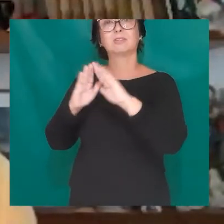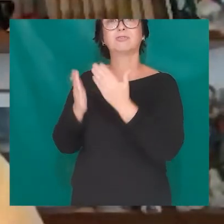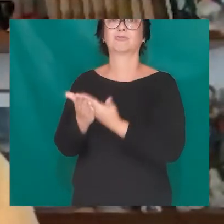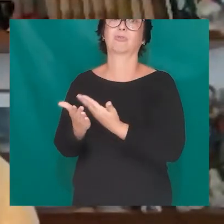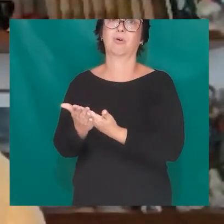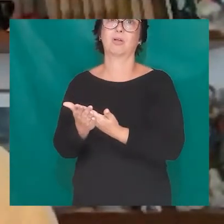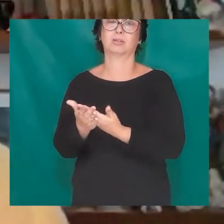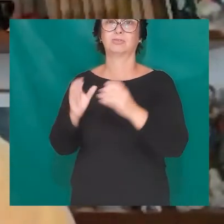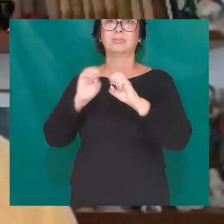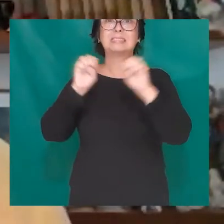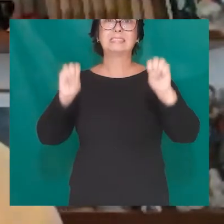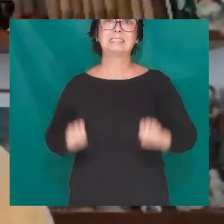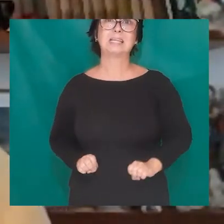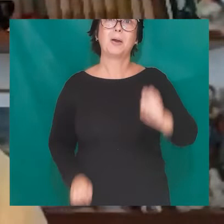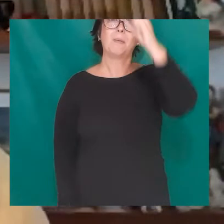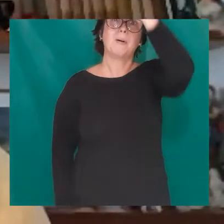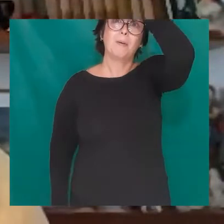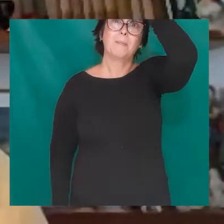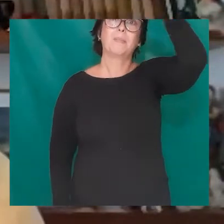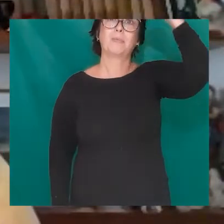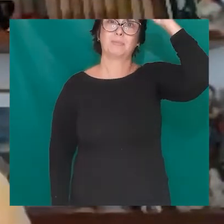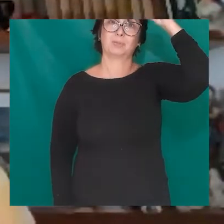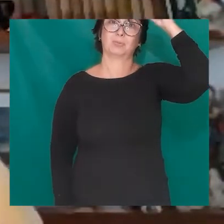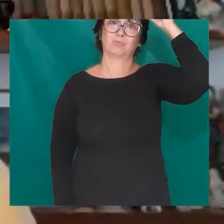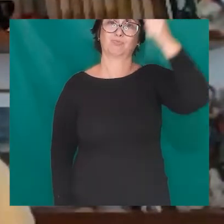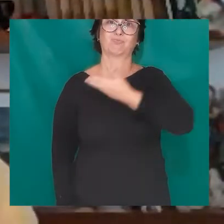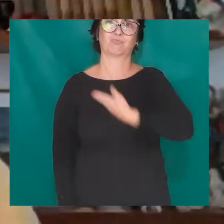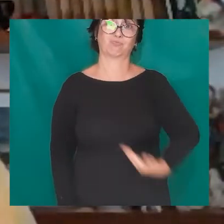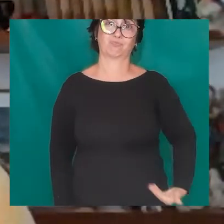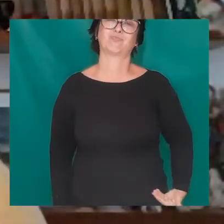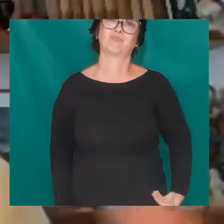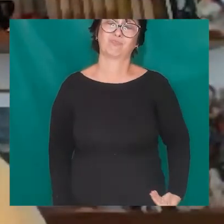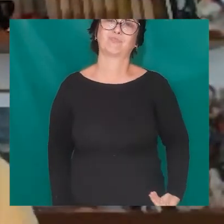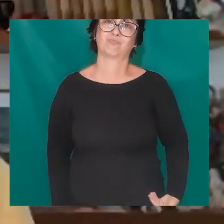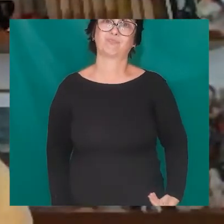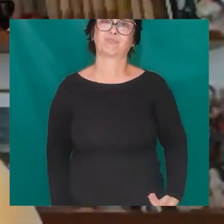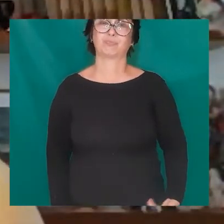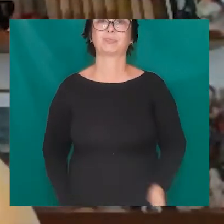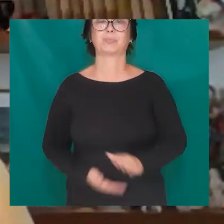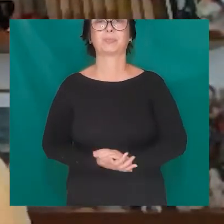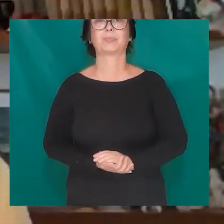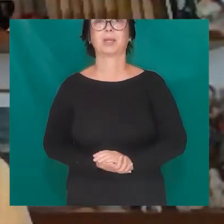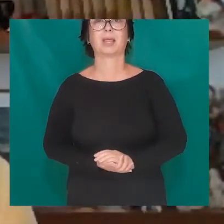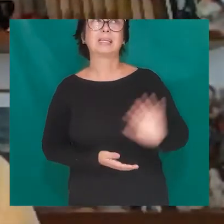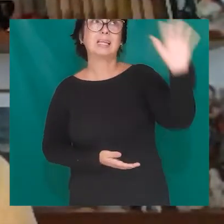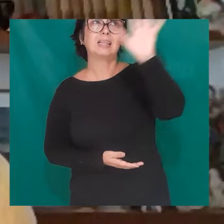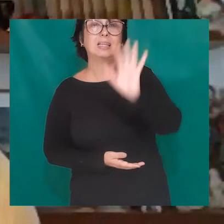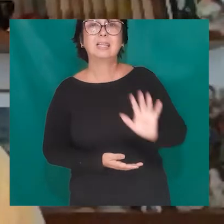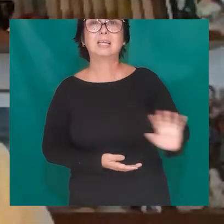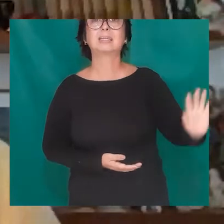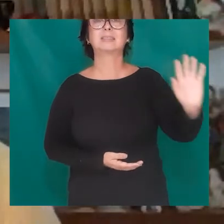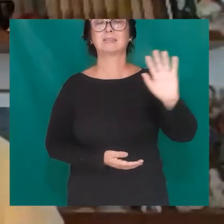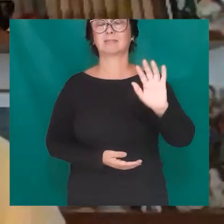Também nesse sistema público, né, para que mais pessoas tenham acesso, né? A gente viu, como o Renato falou, da abrangência da escola, que já tem tantas unidades,